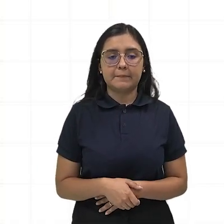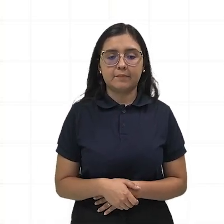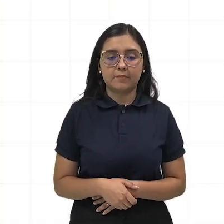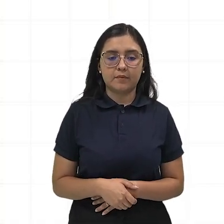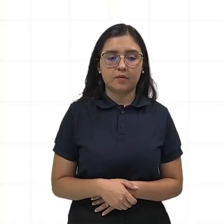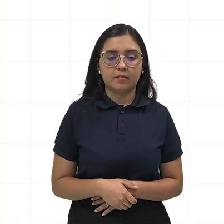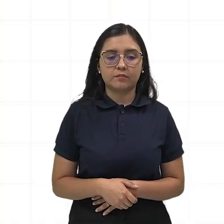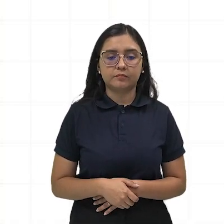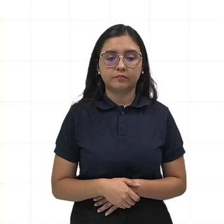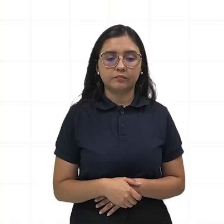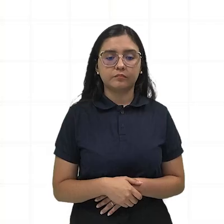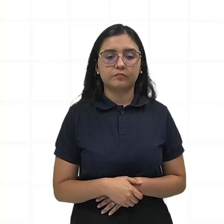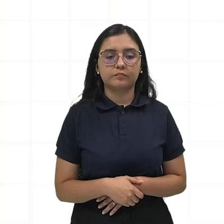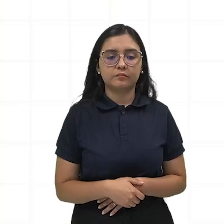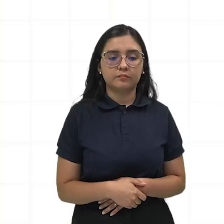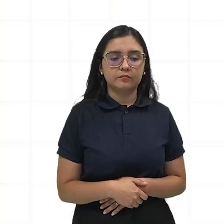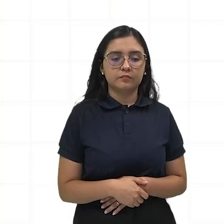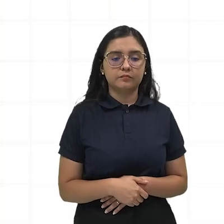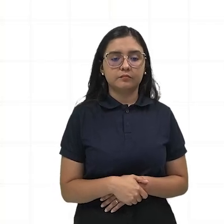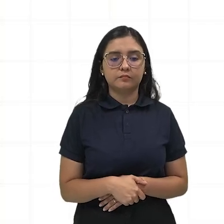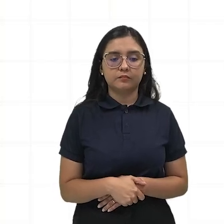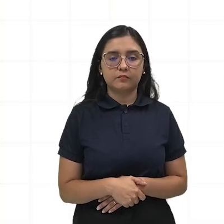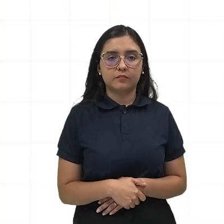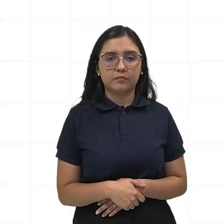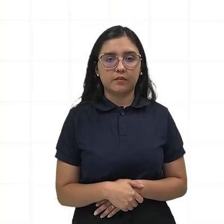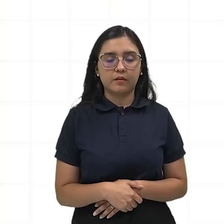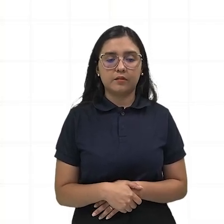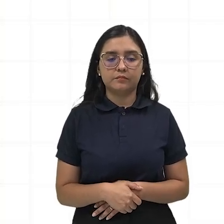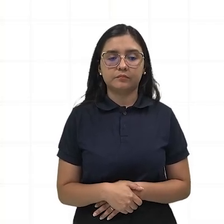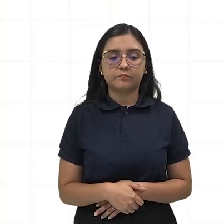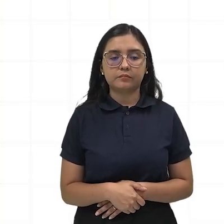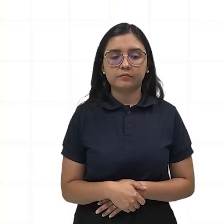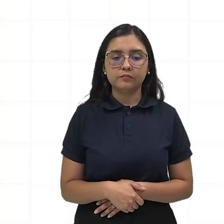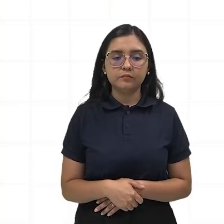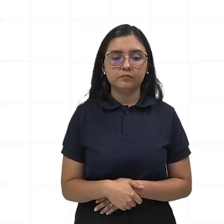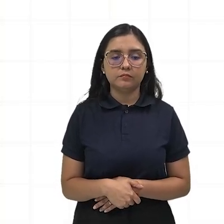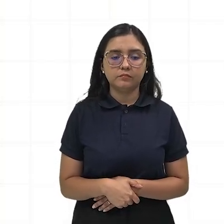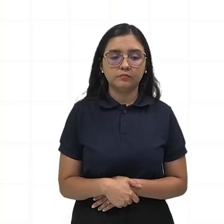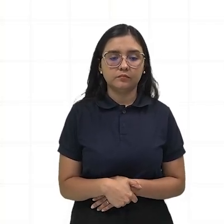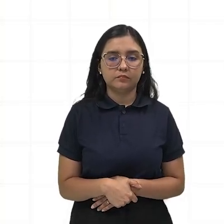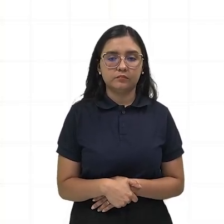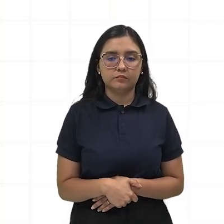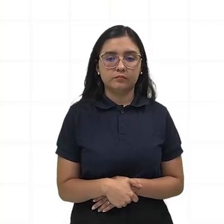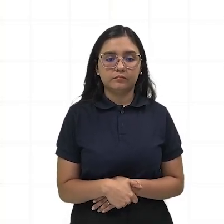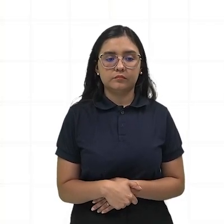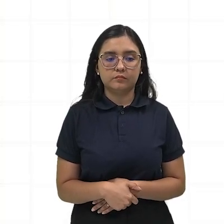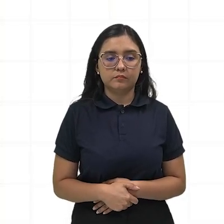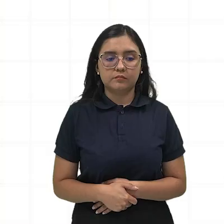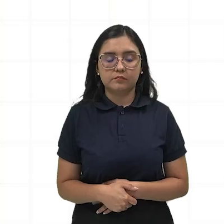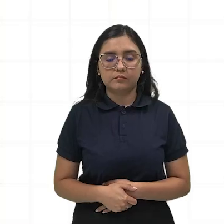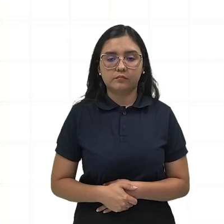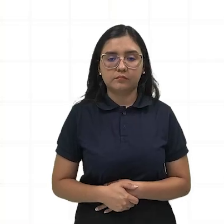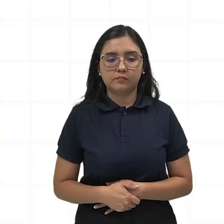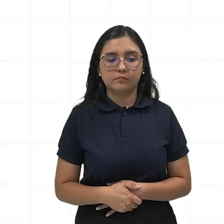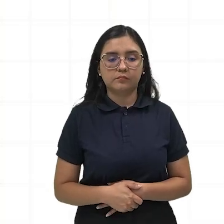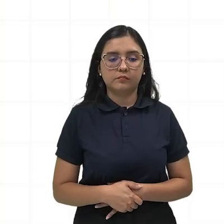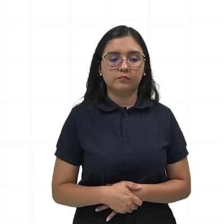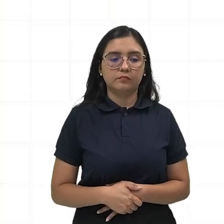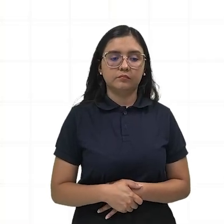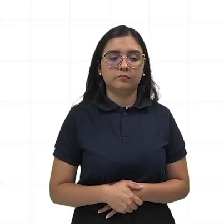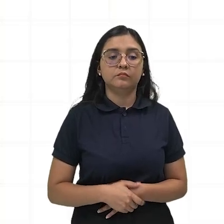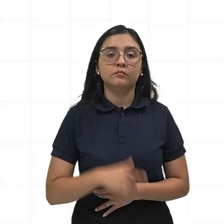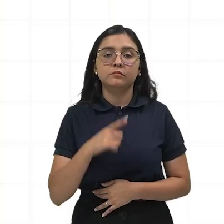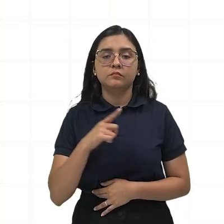2,0666, e olha, beleza? Então, olha a parte inteira. A parte inteira é o que